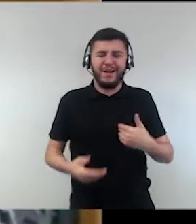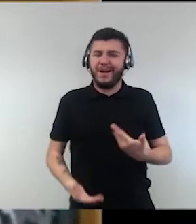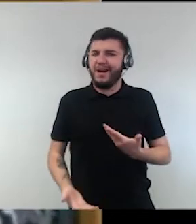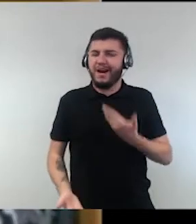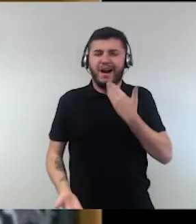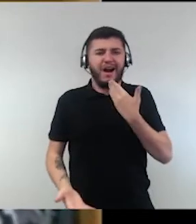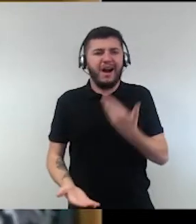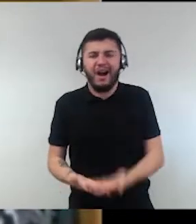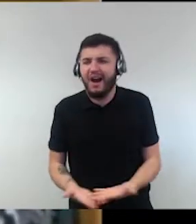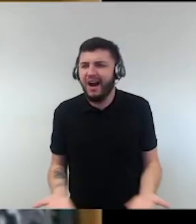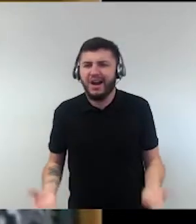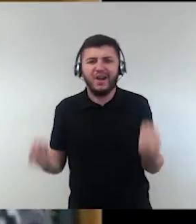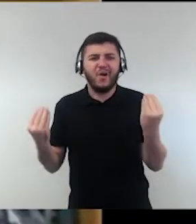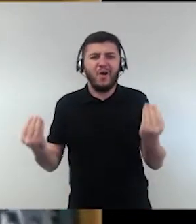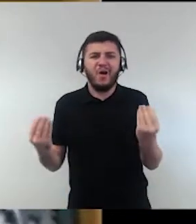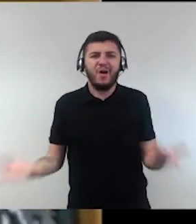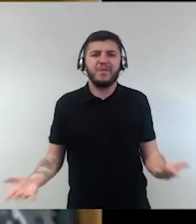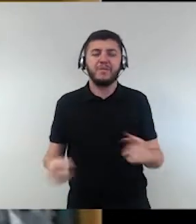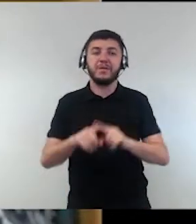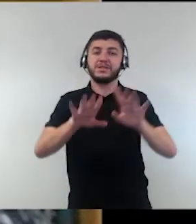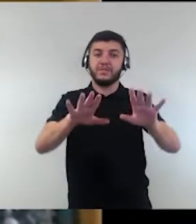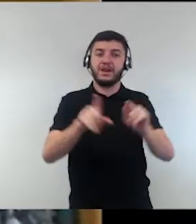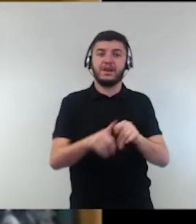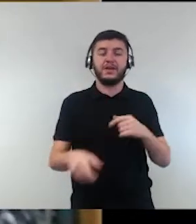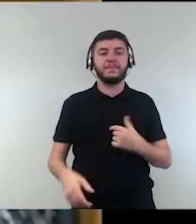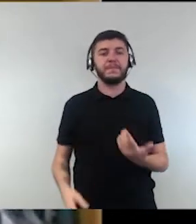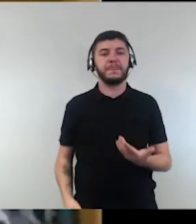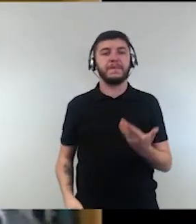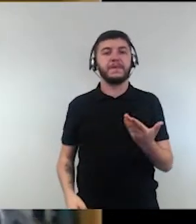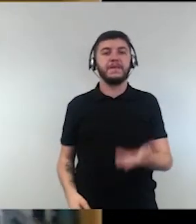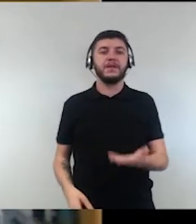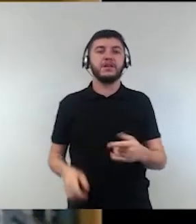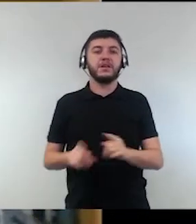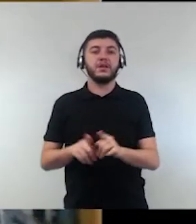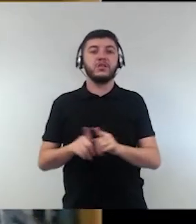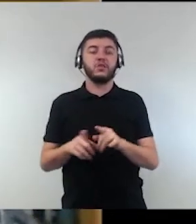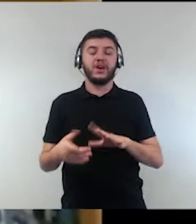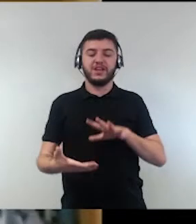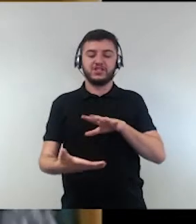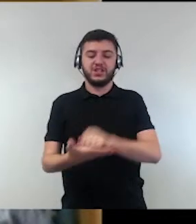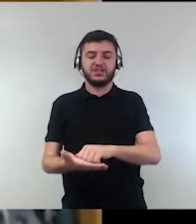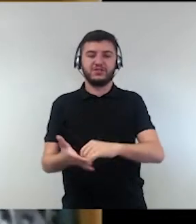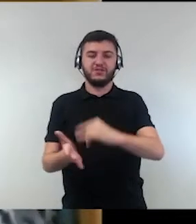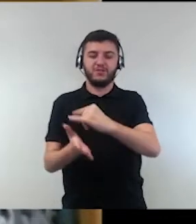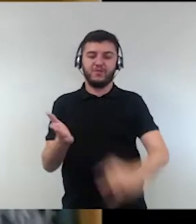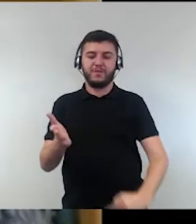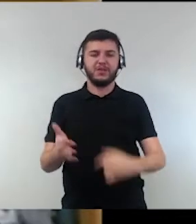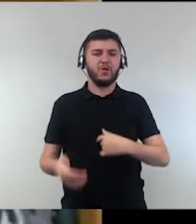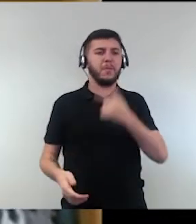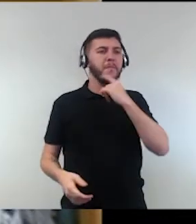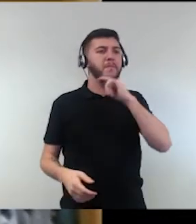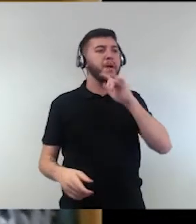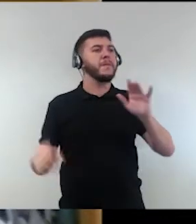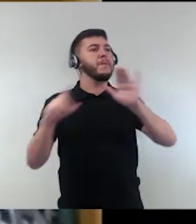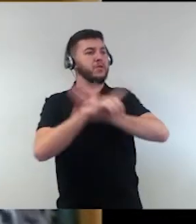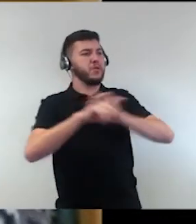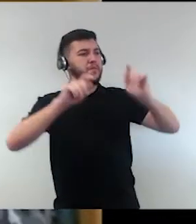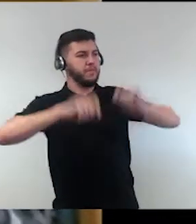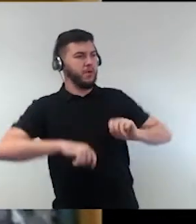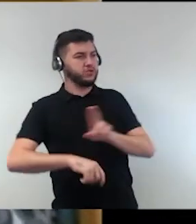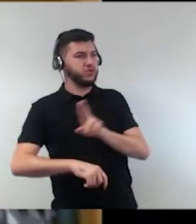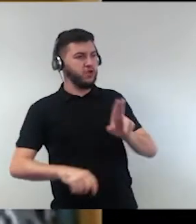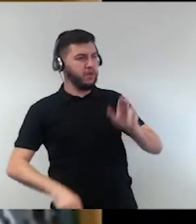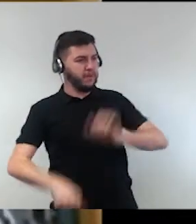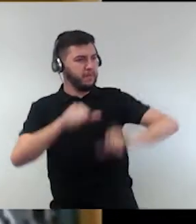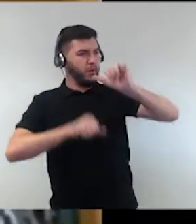da criança disse para mim assim, não posso aproveitar e mudar meu nome de uma vez, não? Eu falei, por quê? Não, porque eu detesto meu nome, a minha